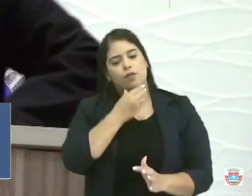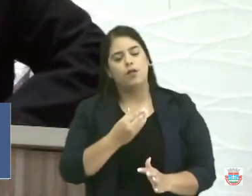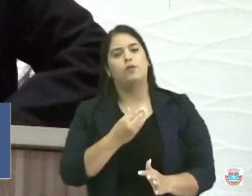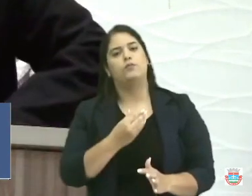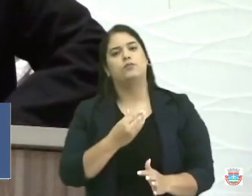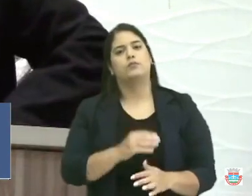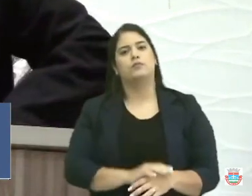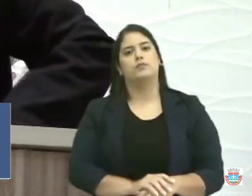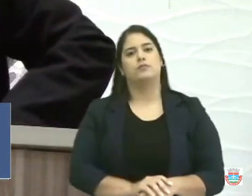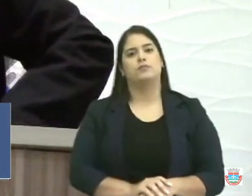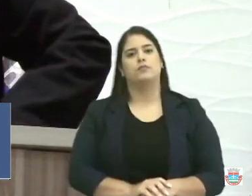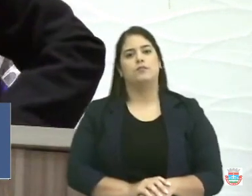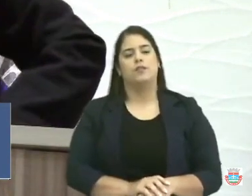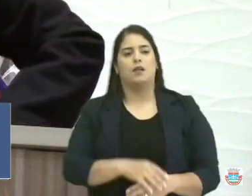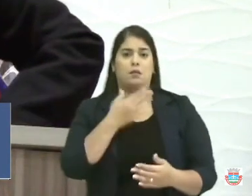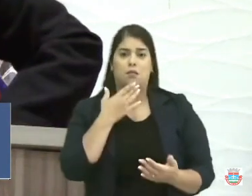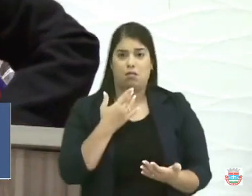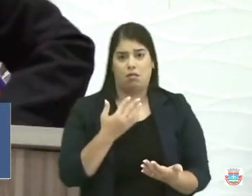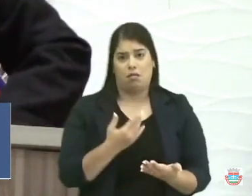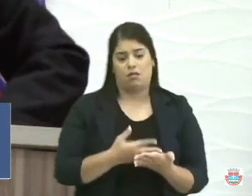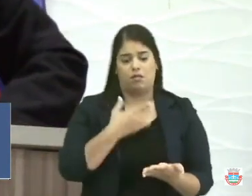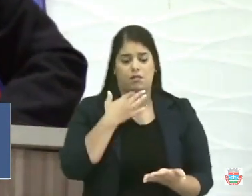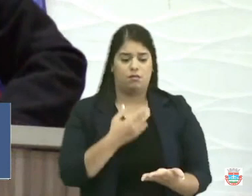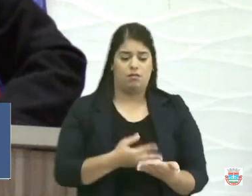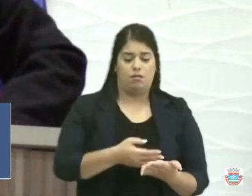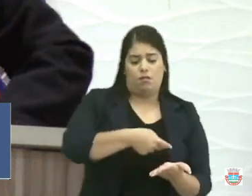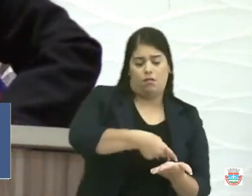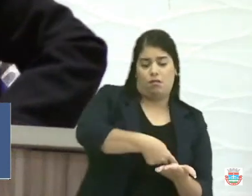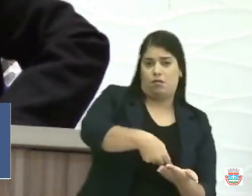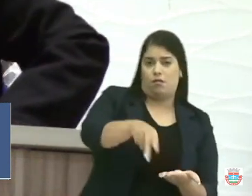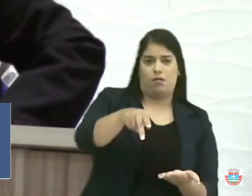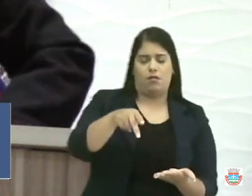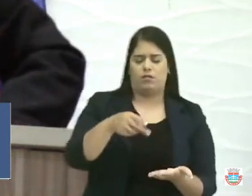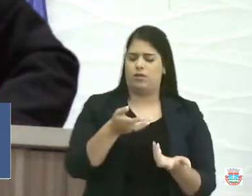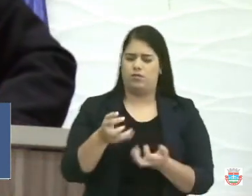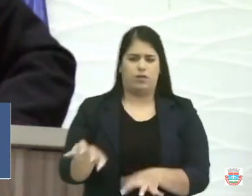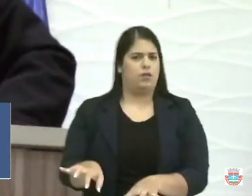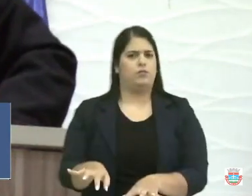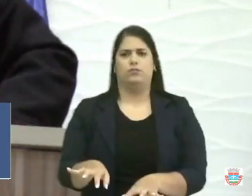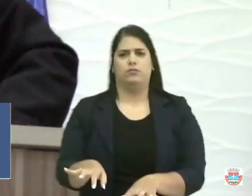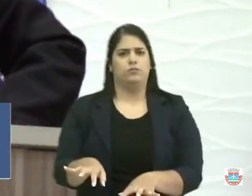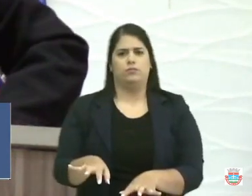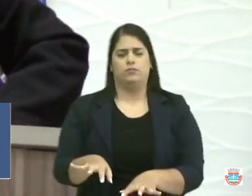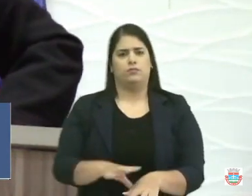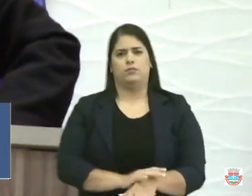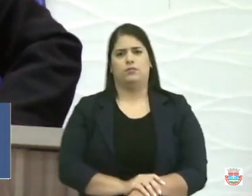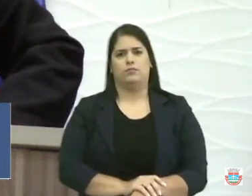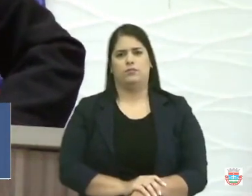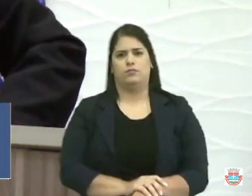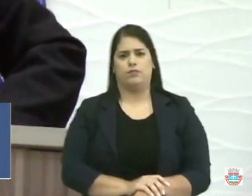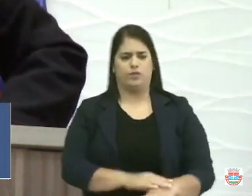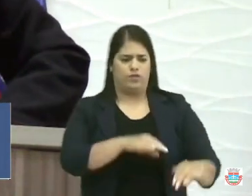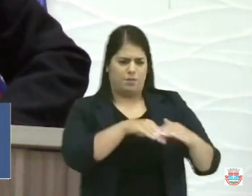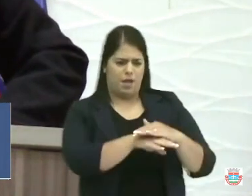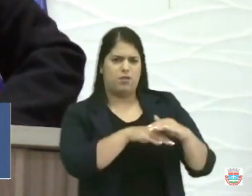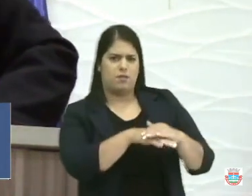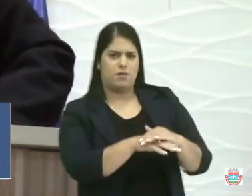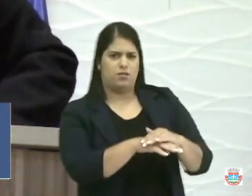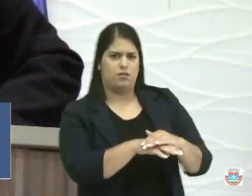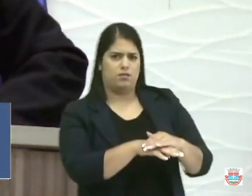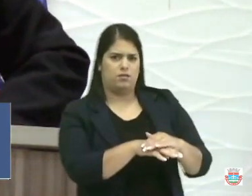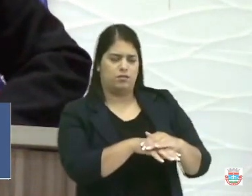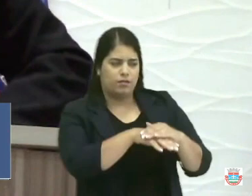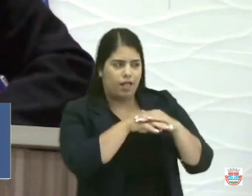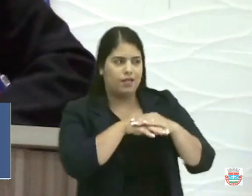não nasci aqui para babar ninguém, não, puxar saco de ninguém, não. E lamber bota de ninguém, não. Da qualidade de muitos. Por causa de dinheiro, de